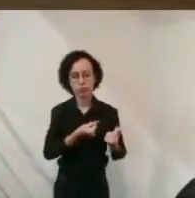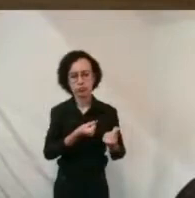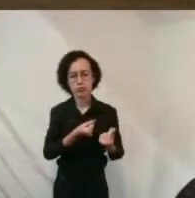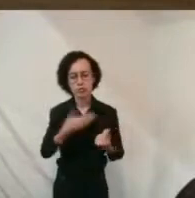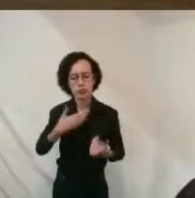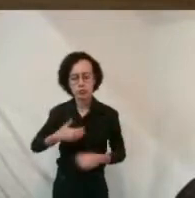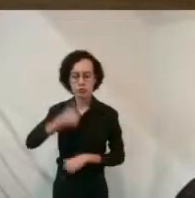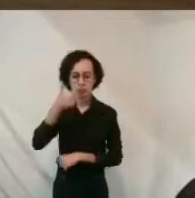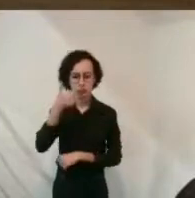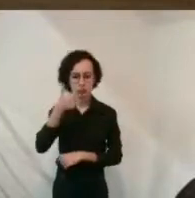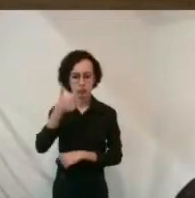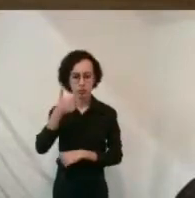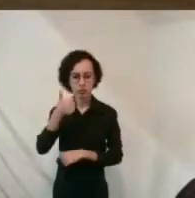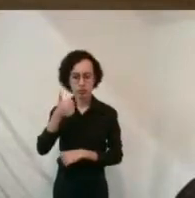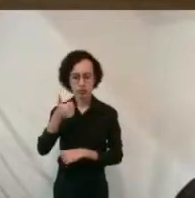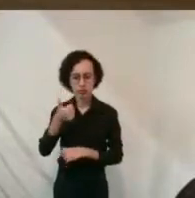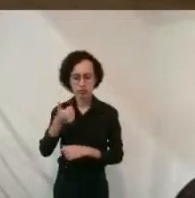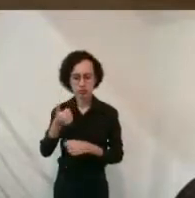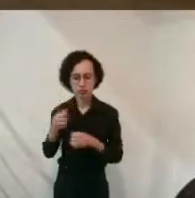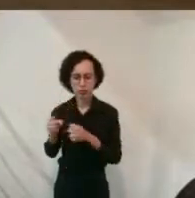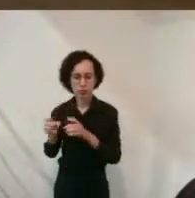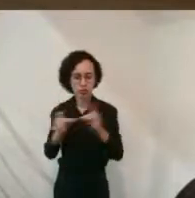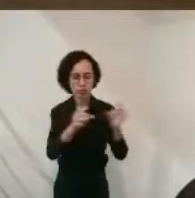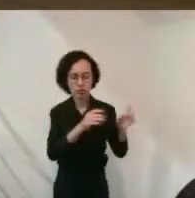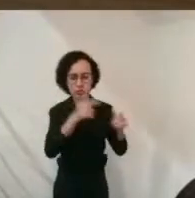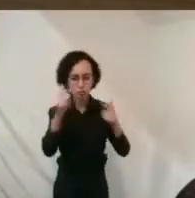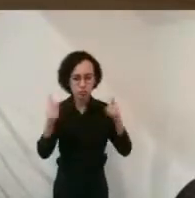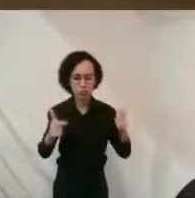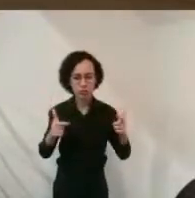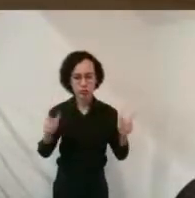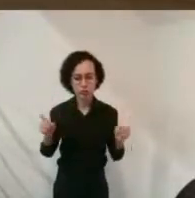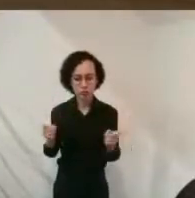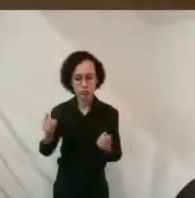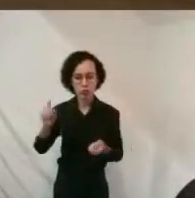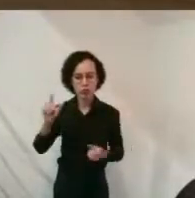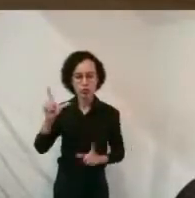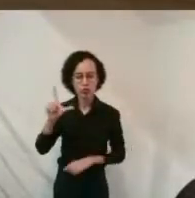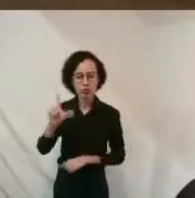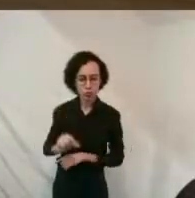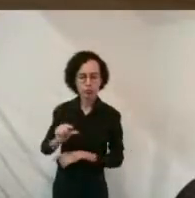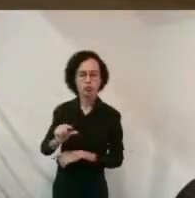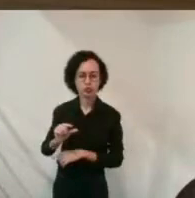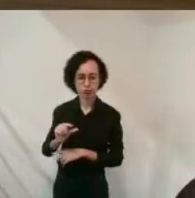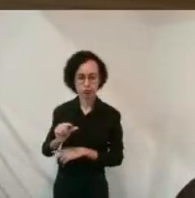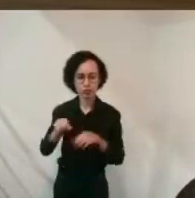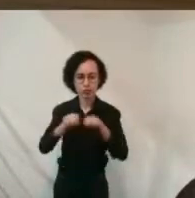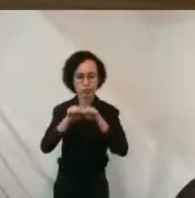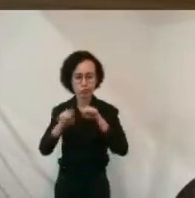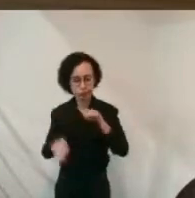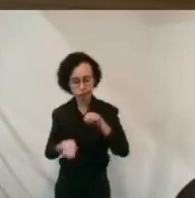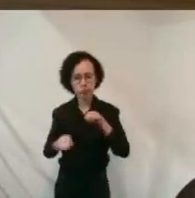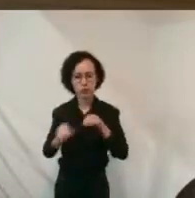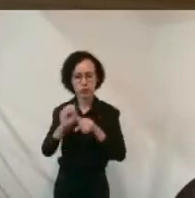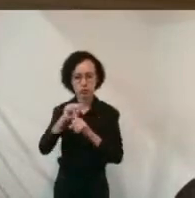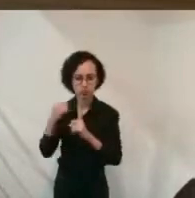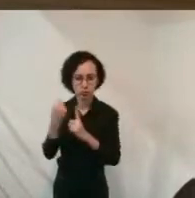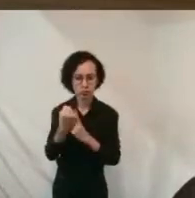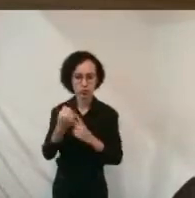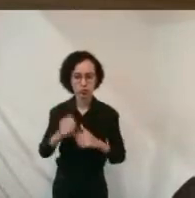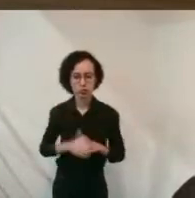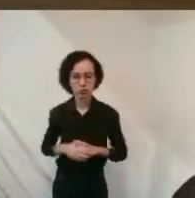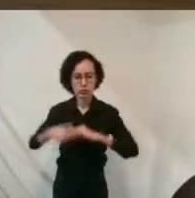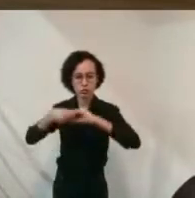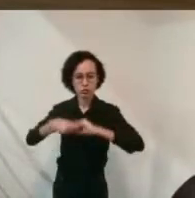uma melhor distribuição de riqueza e diminuir a desigualdade social. Então, eu quero cumprimentar